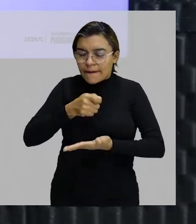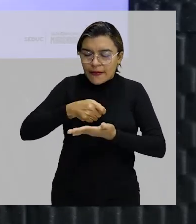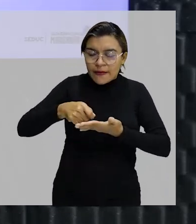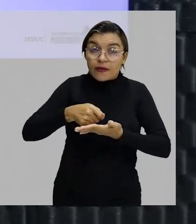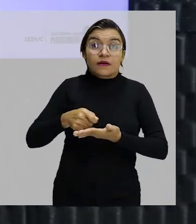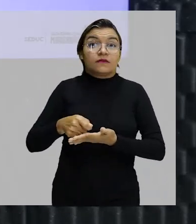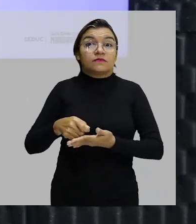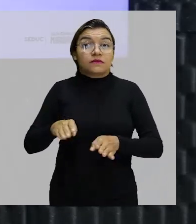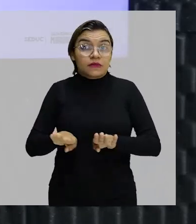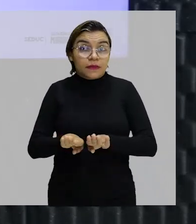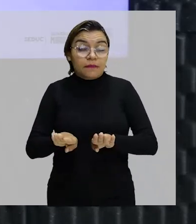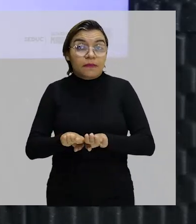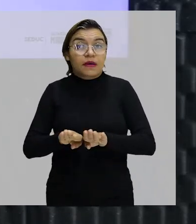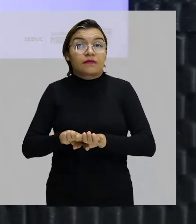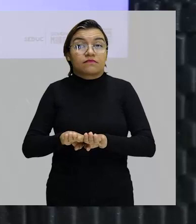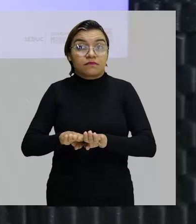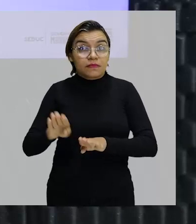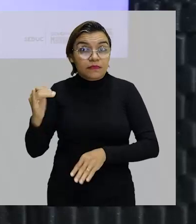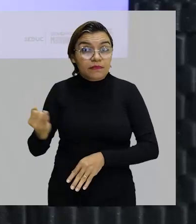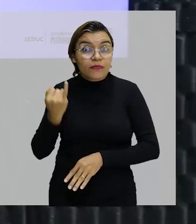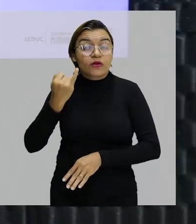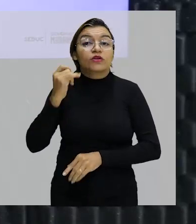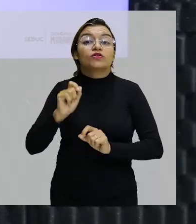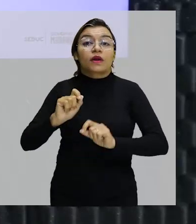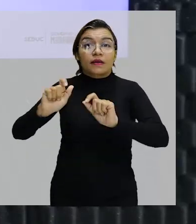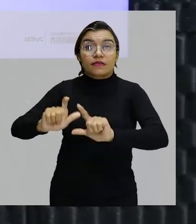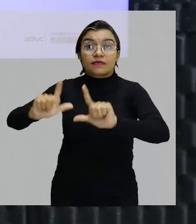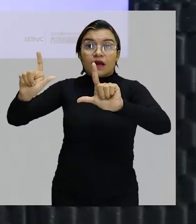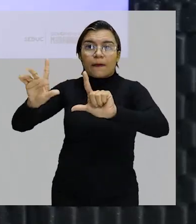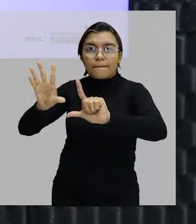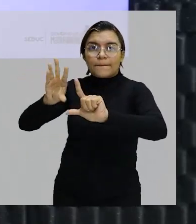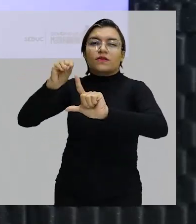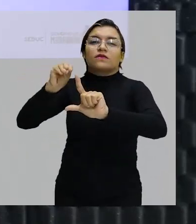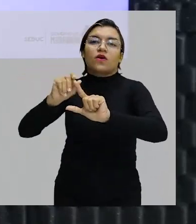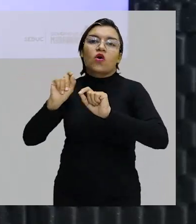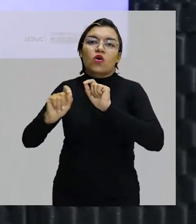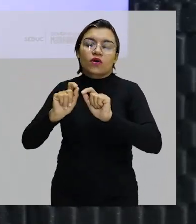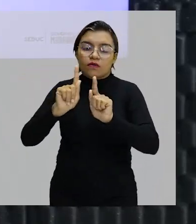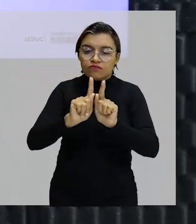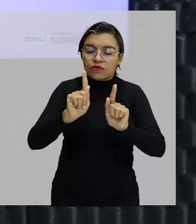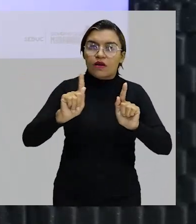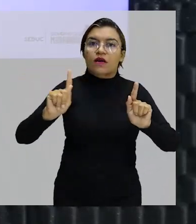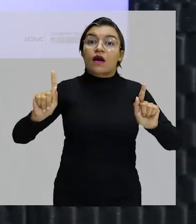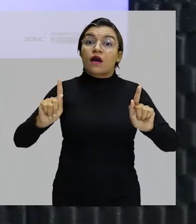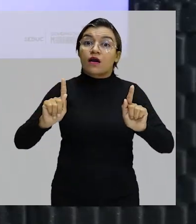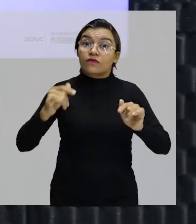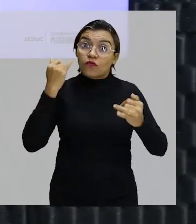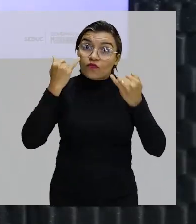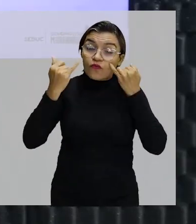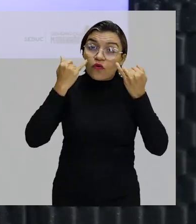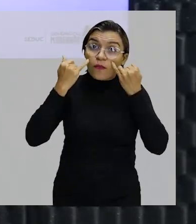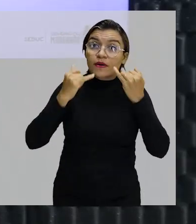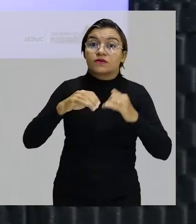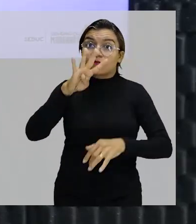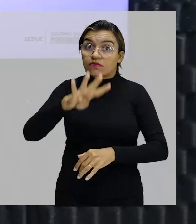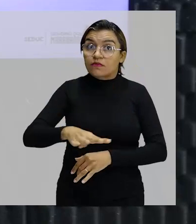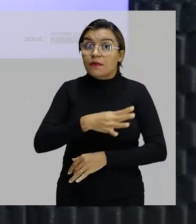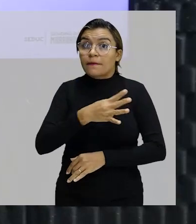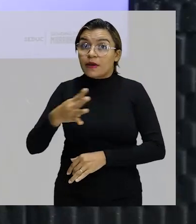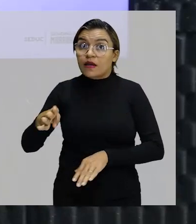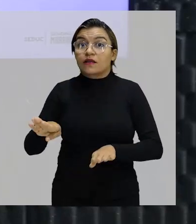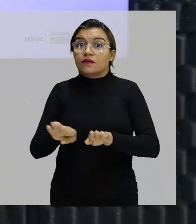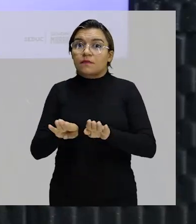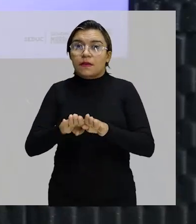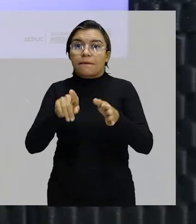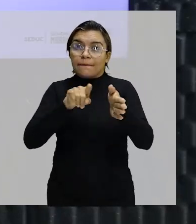for possível, printa a tela, aquela informação, aquela tabela, gráfico, ou aquela questão, e vamos ter algumas